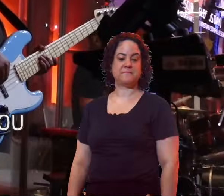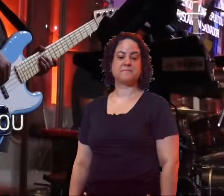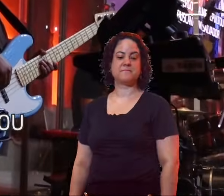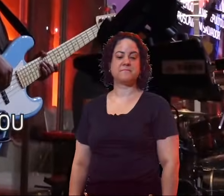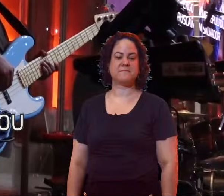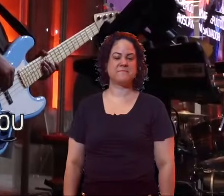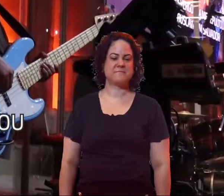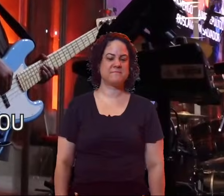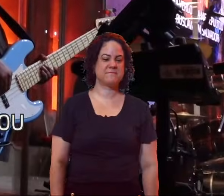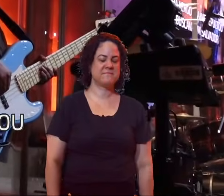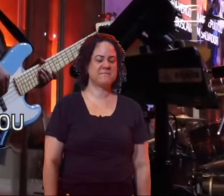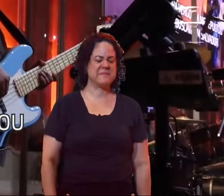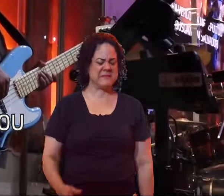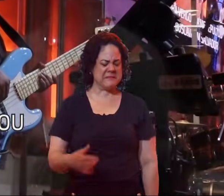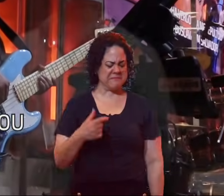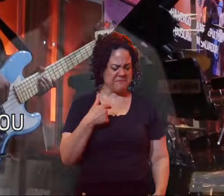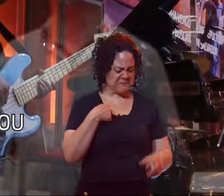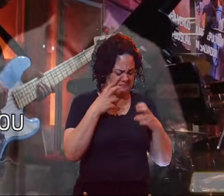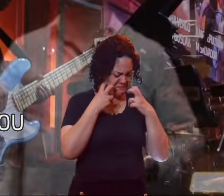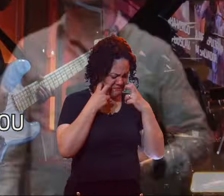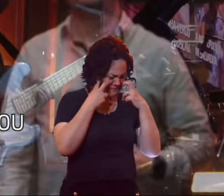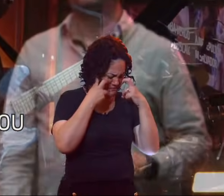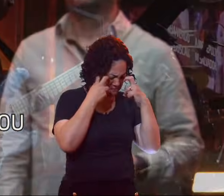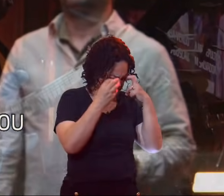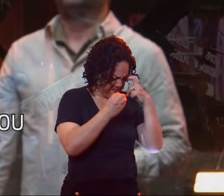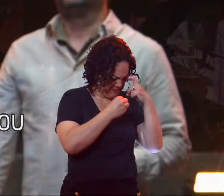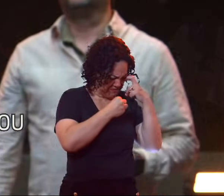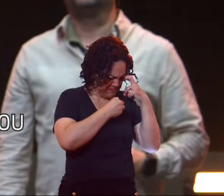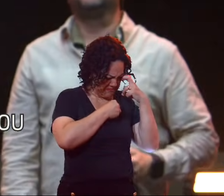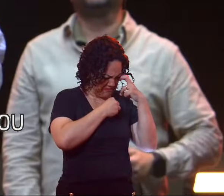Minha vergonha me